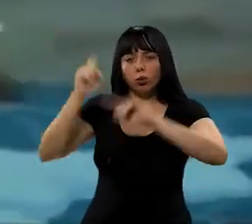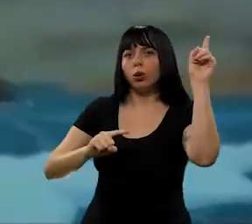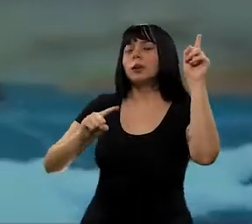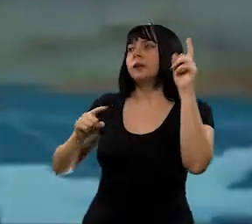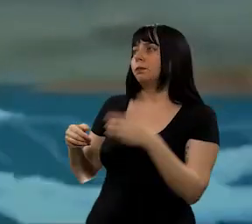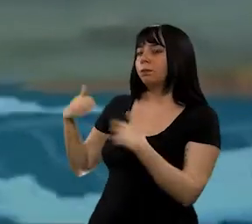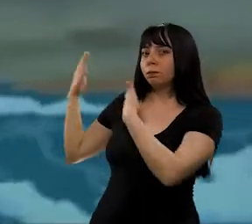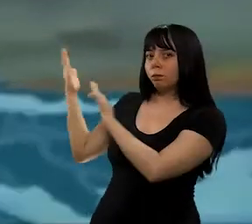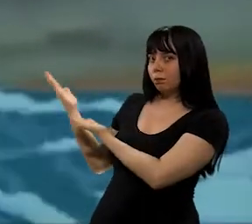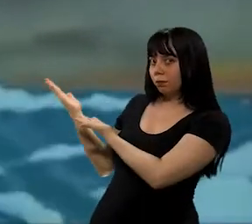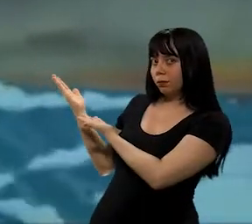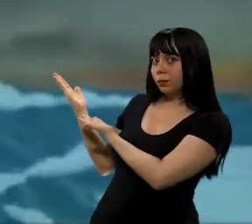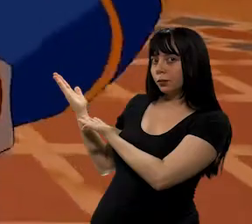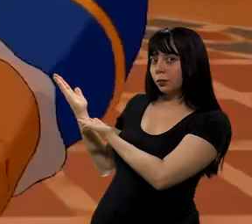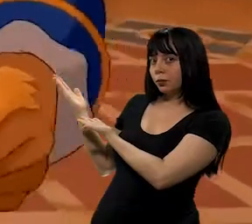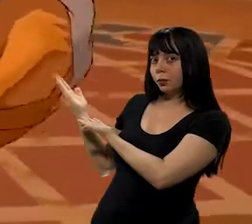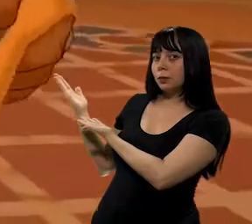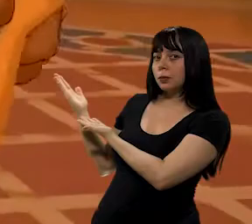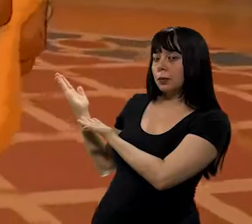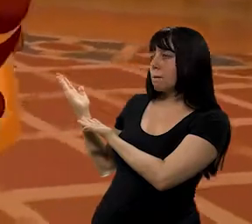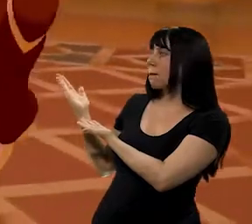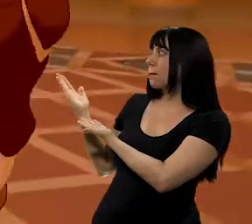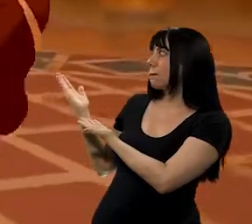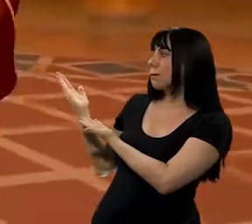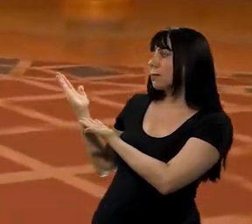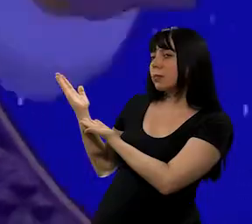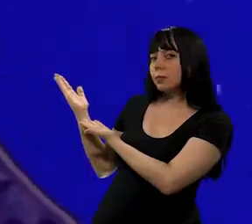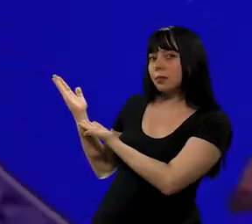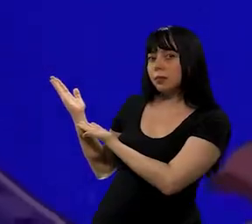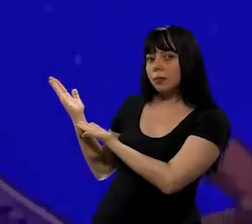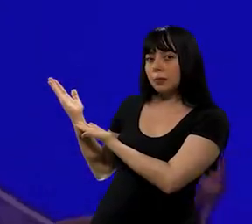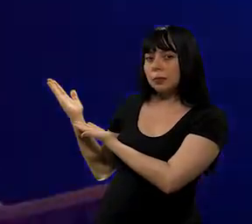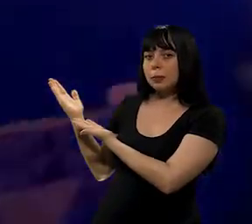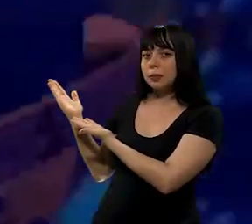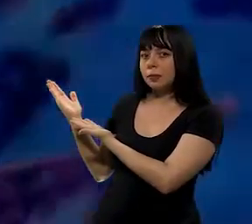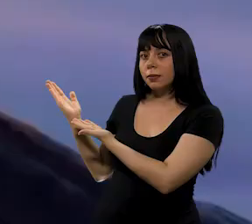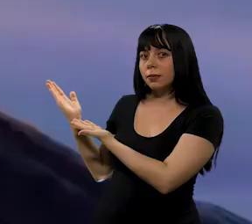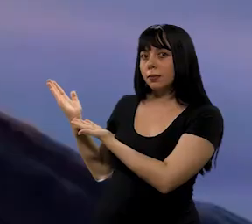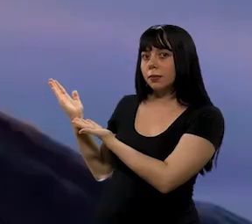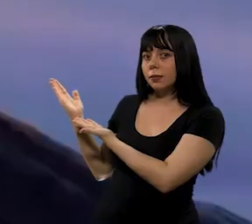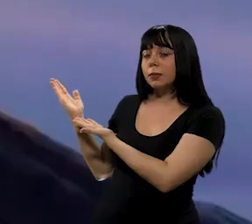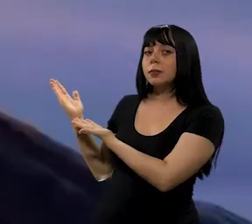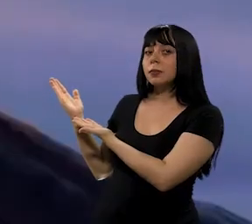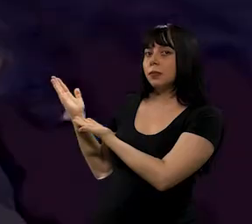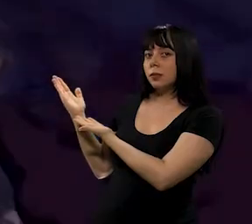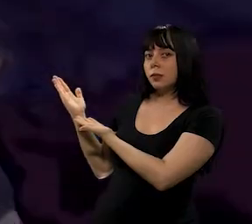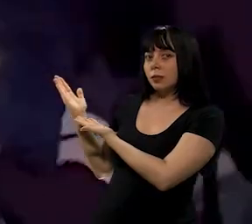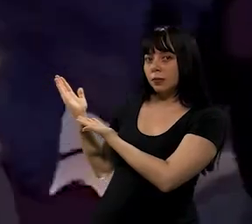como A Pequena Sereia, de 89, A Bela e a Fera, de 91, Aladdin, de 92 e O Rei Leão,